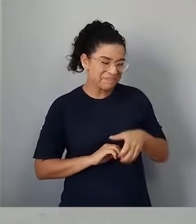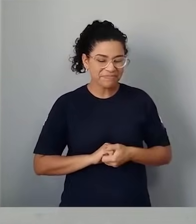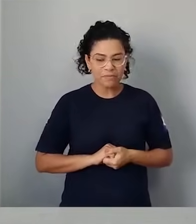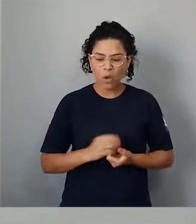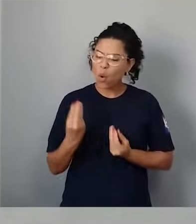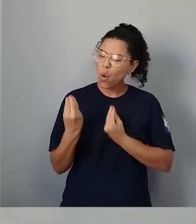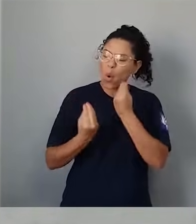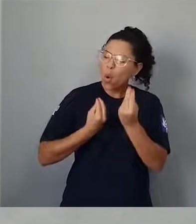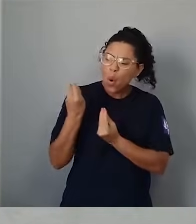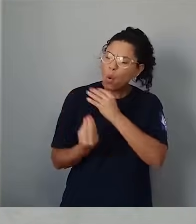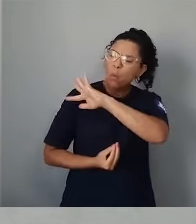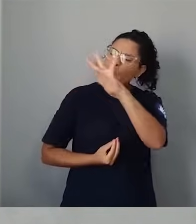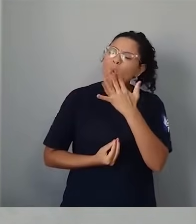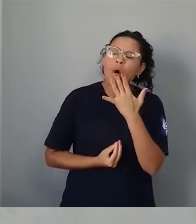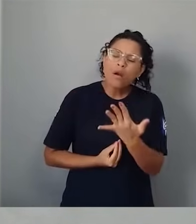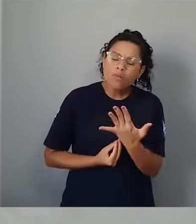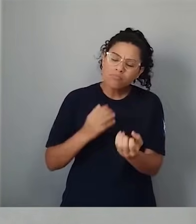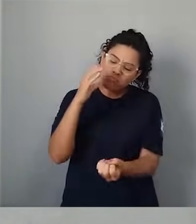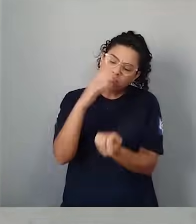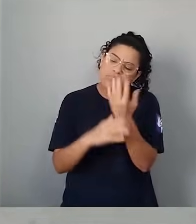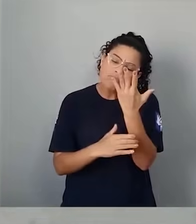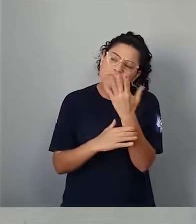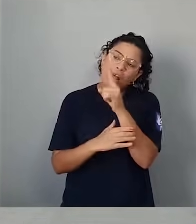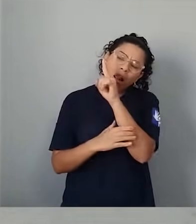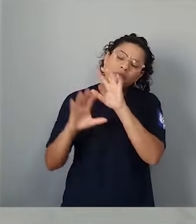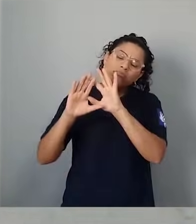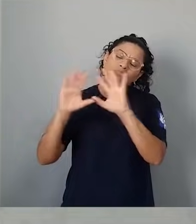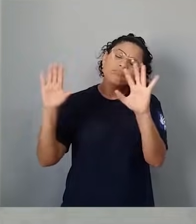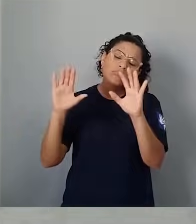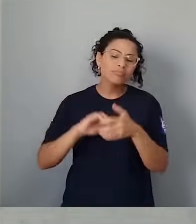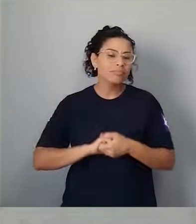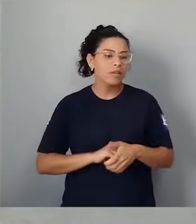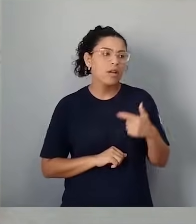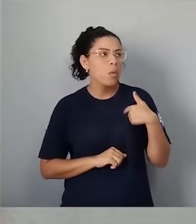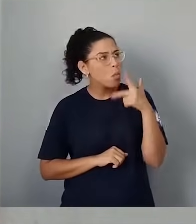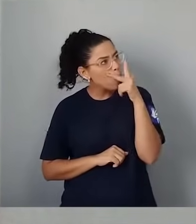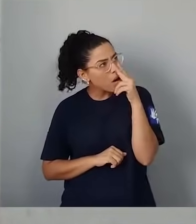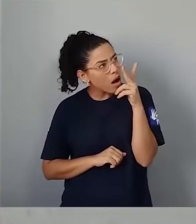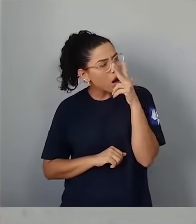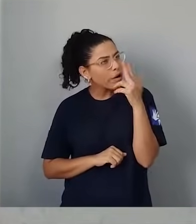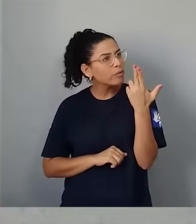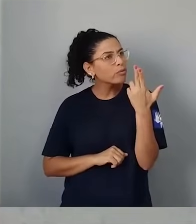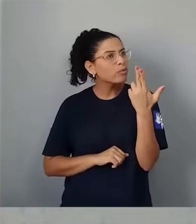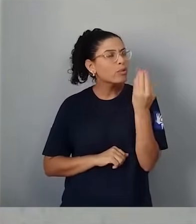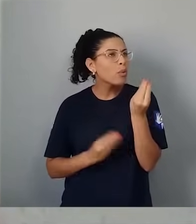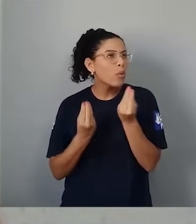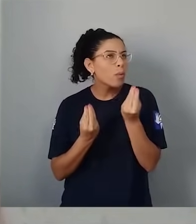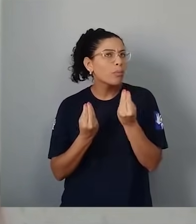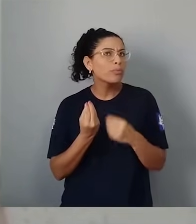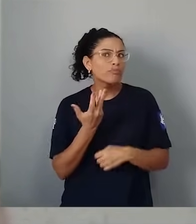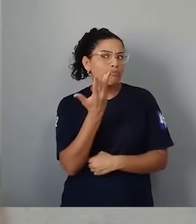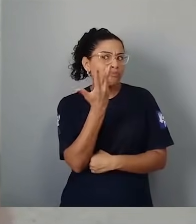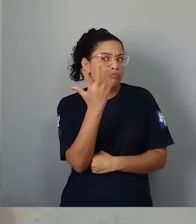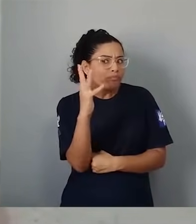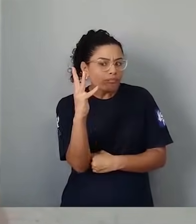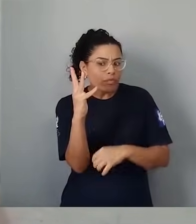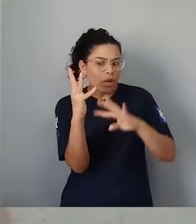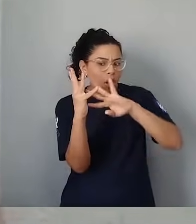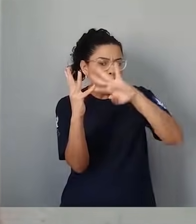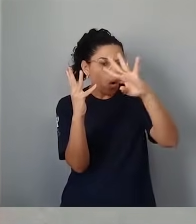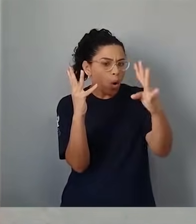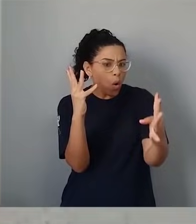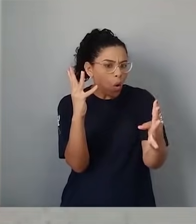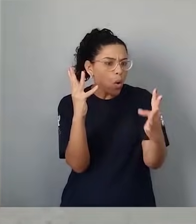Sim. Como você acha que o arco-íris se forma lá no céu? Eu acho que ele vive